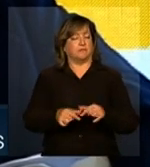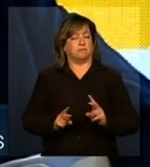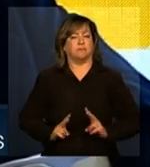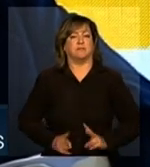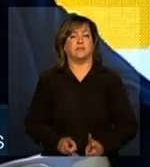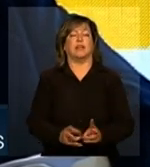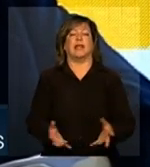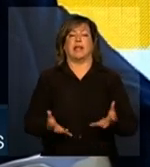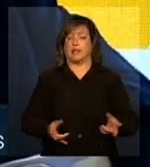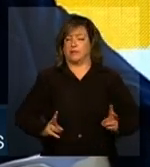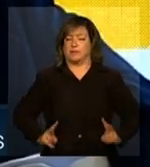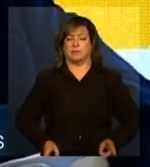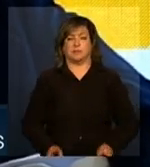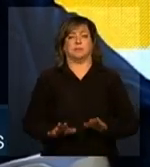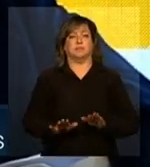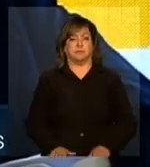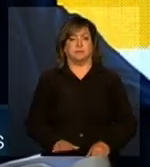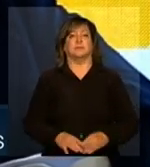queremos definitivas.